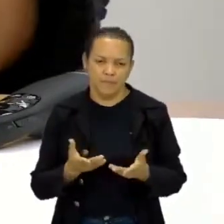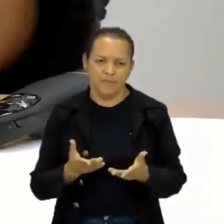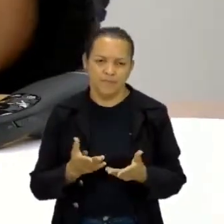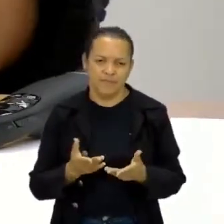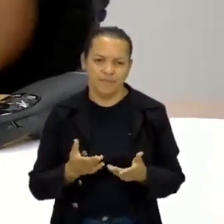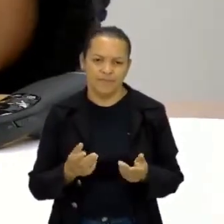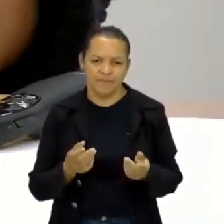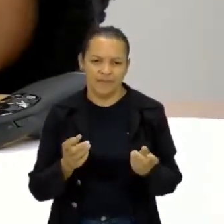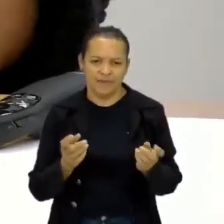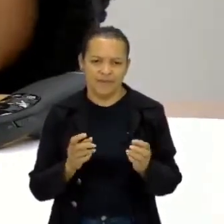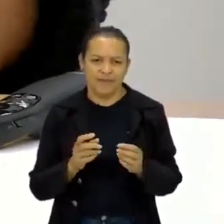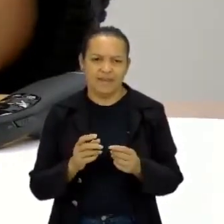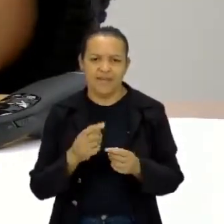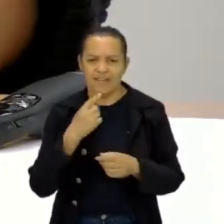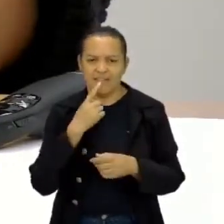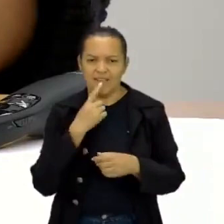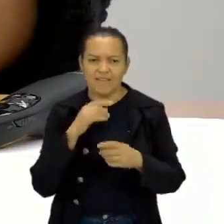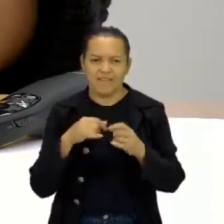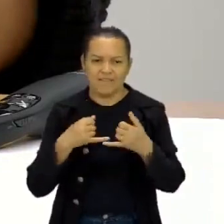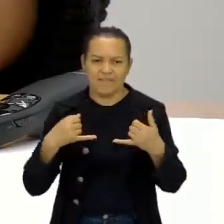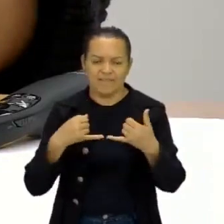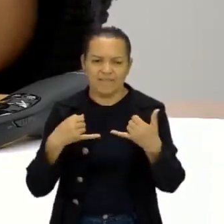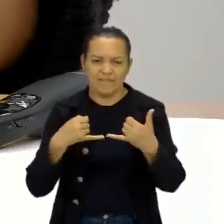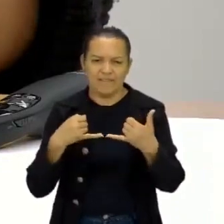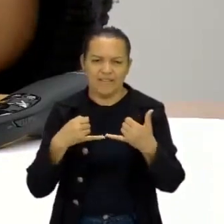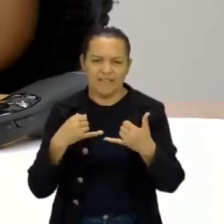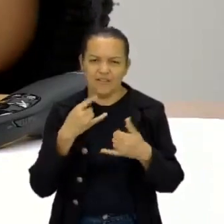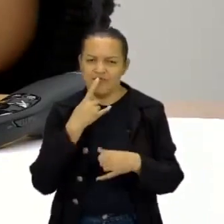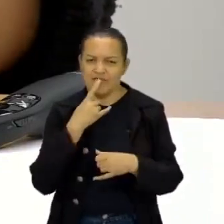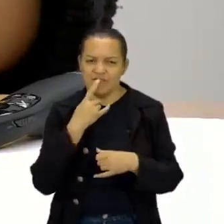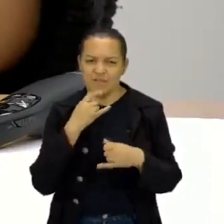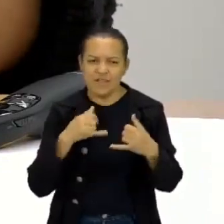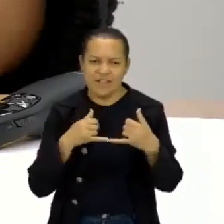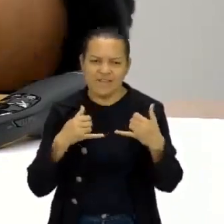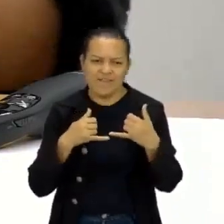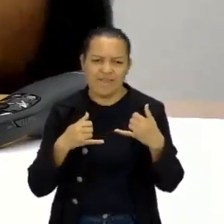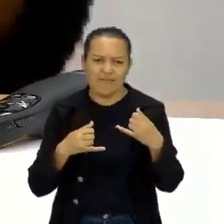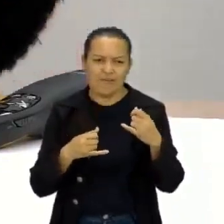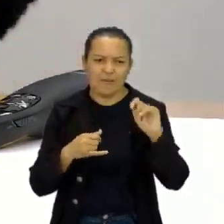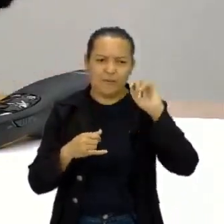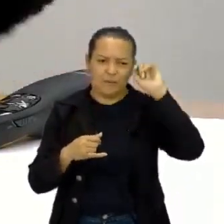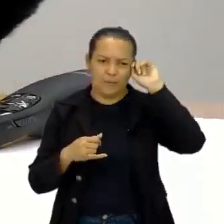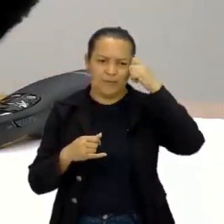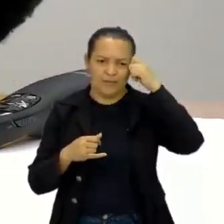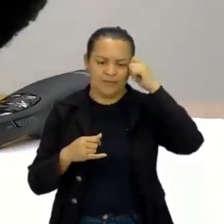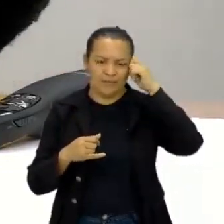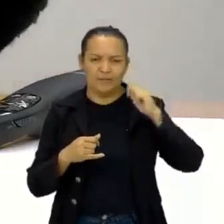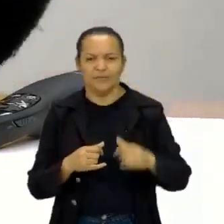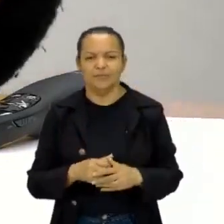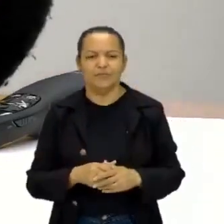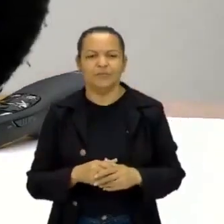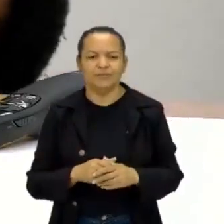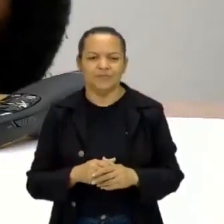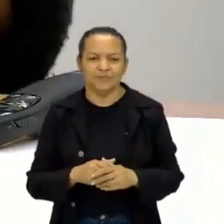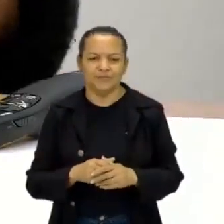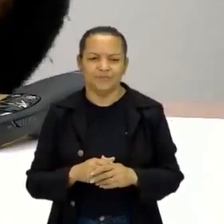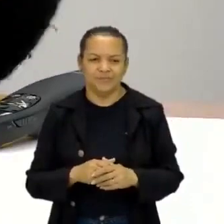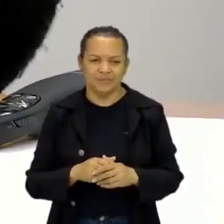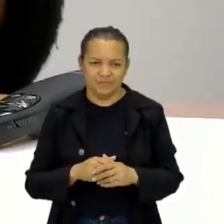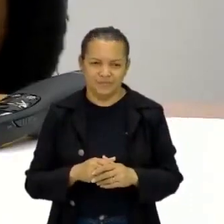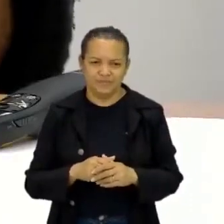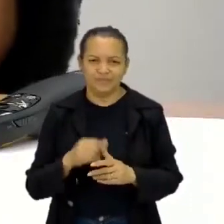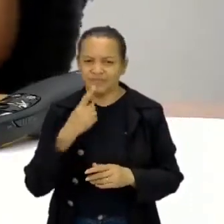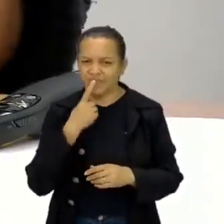ó, aqui no caso do motor, ele não tem, né, essa diferença tão clara. Então, ó,